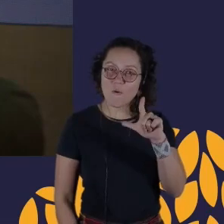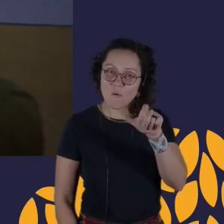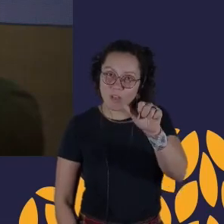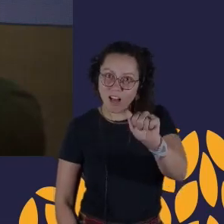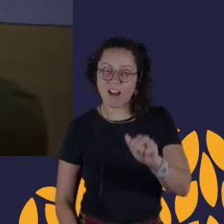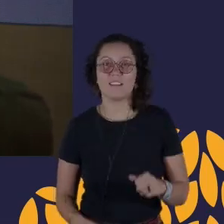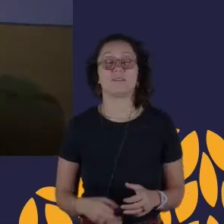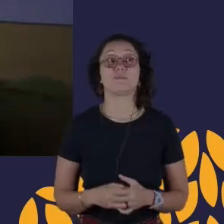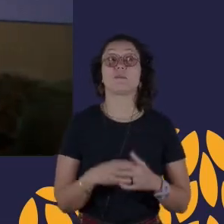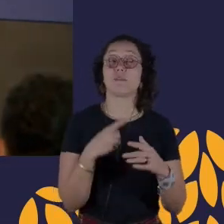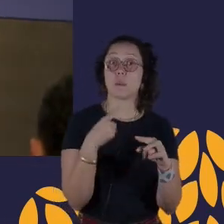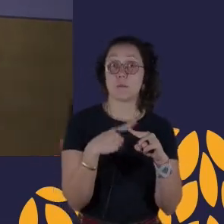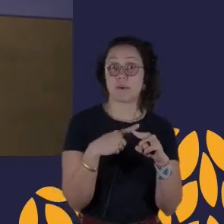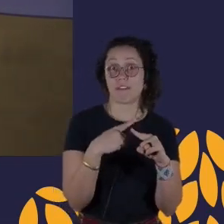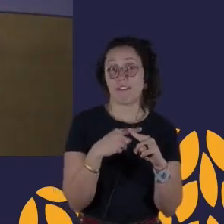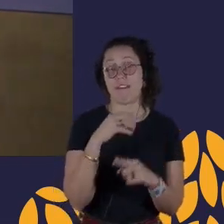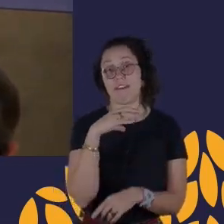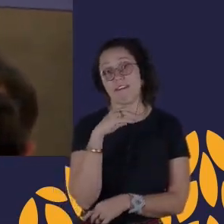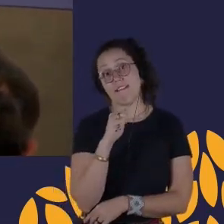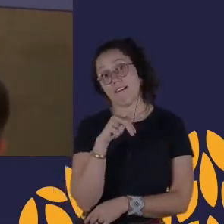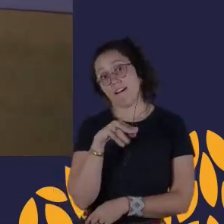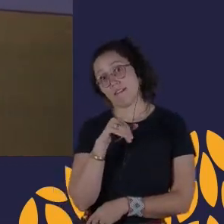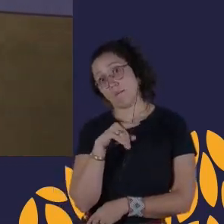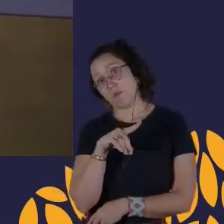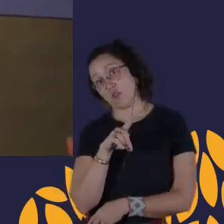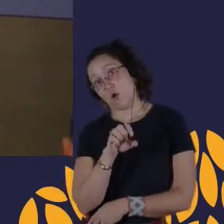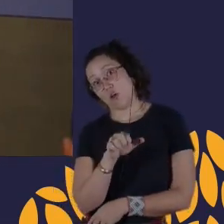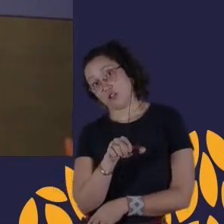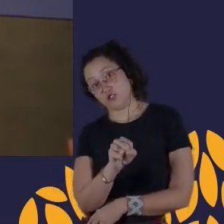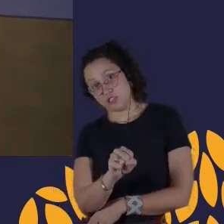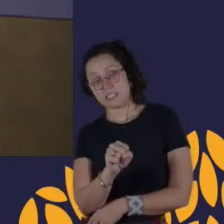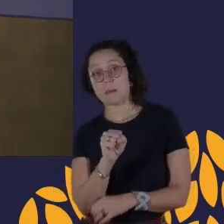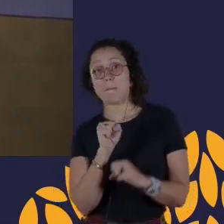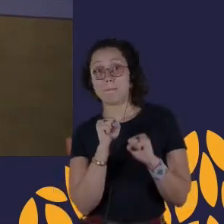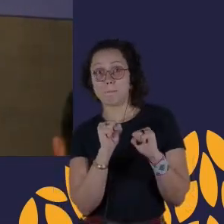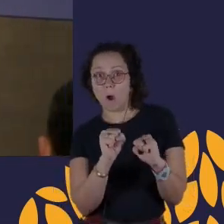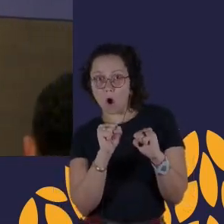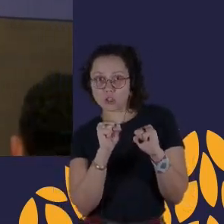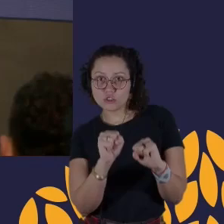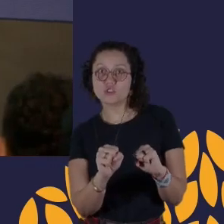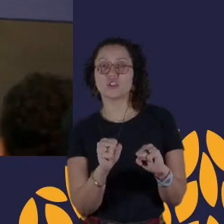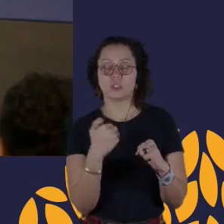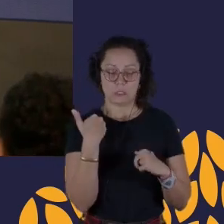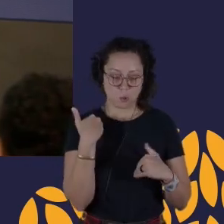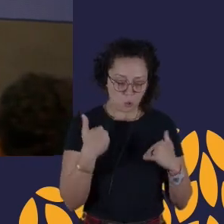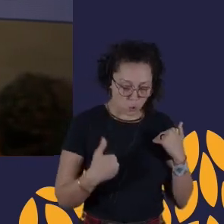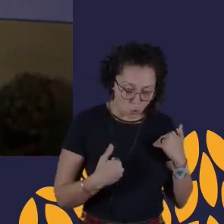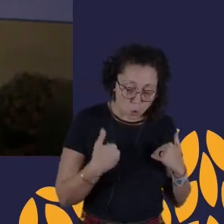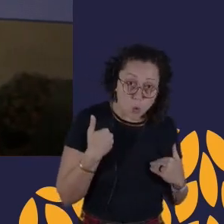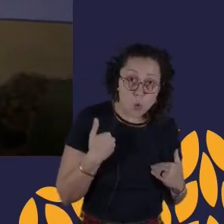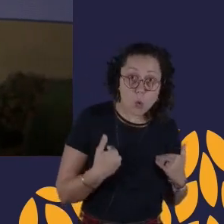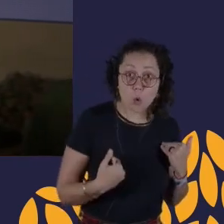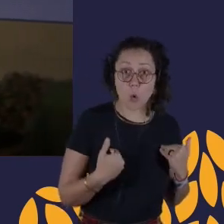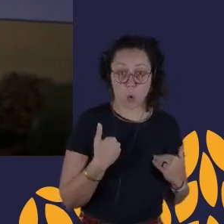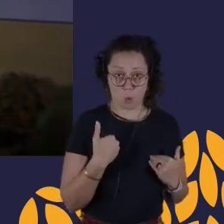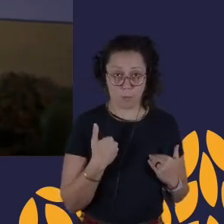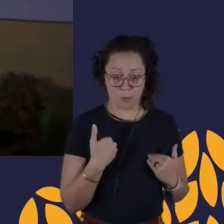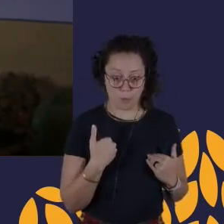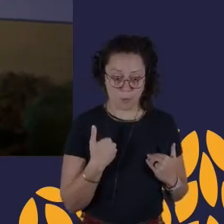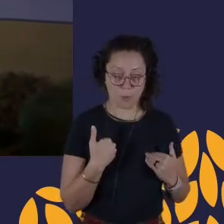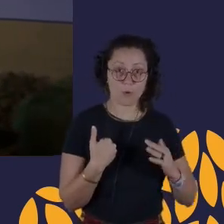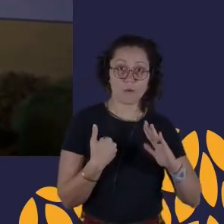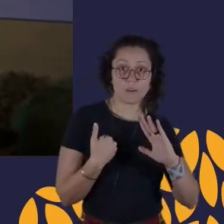têm capacidade de atuar em muitos lugares ao mesmo tempo, sem afetar a todos eles de igual